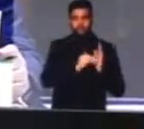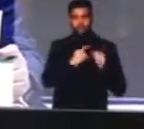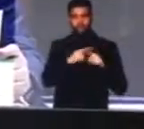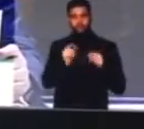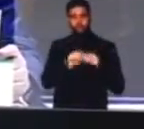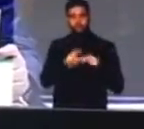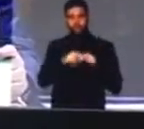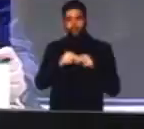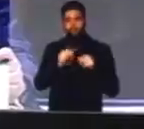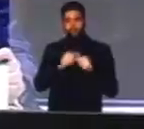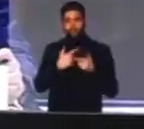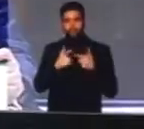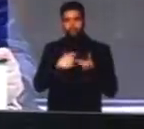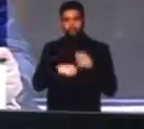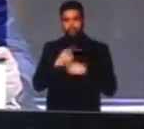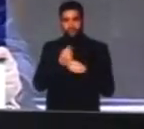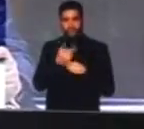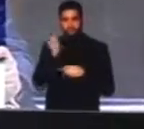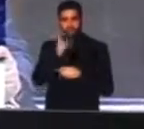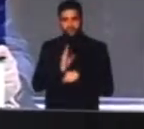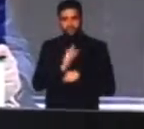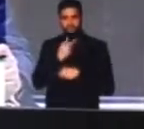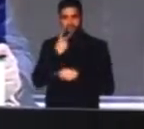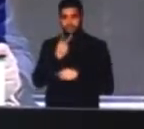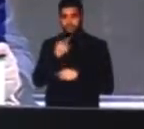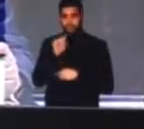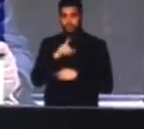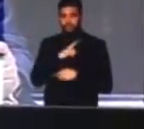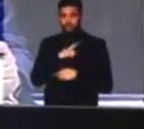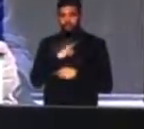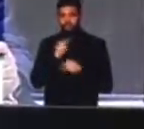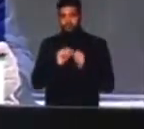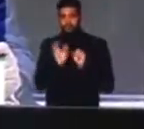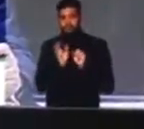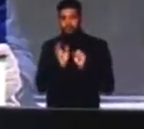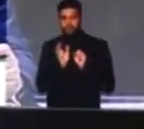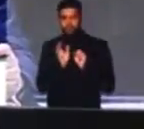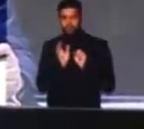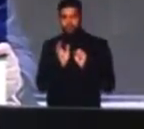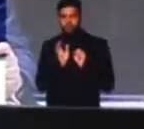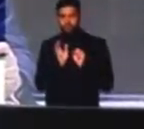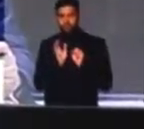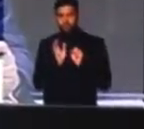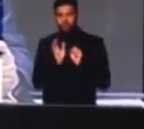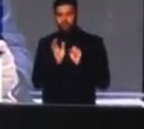quanto à situação financeira do país. Dizem que houve uma maquiagem deliberada.